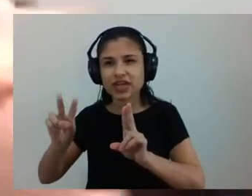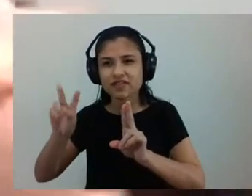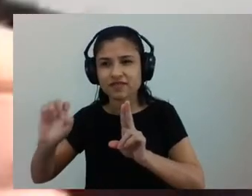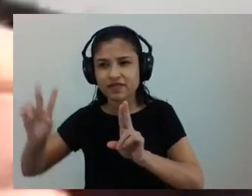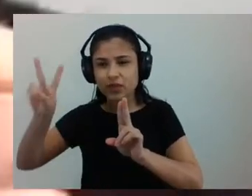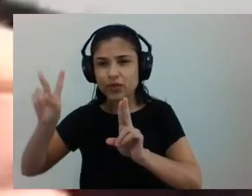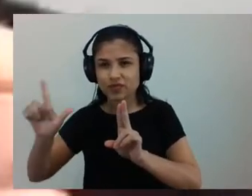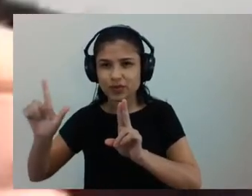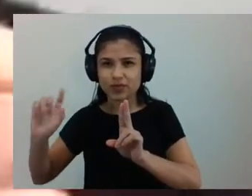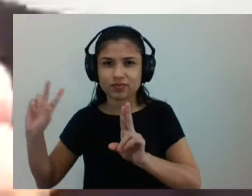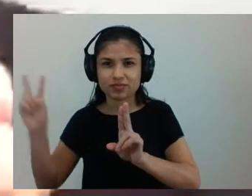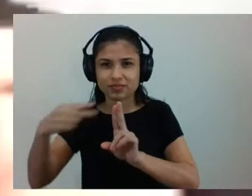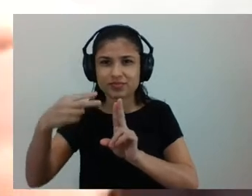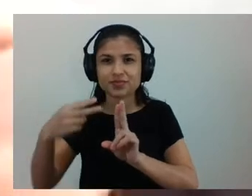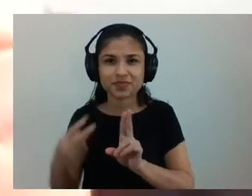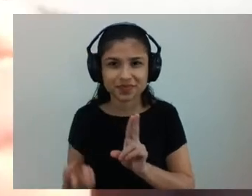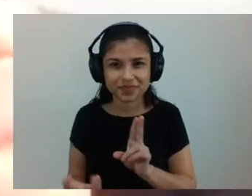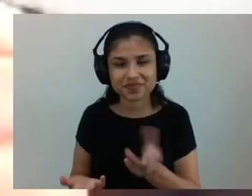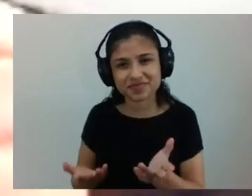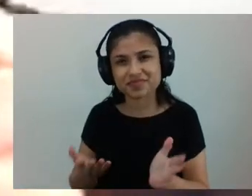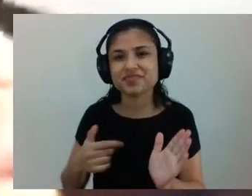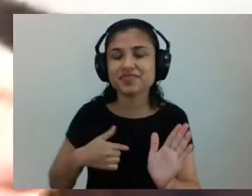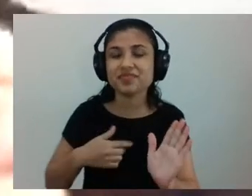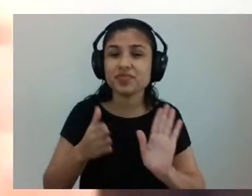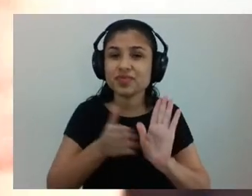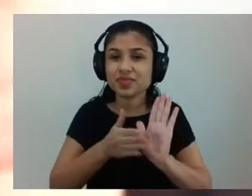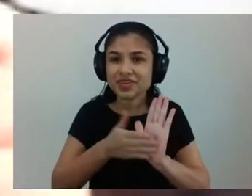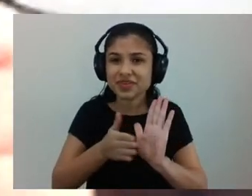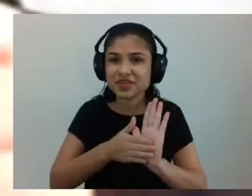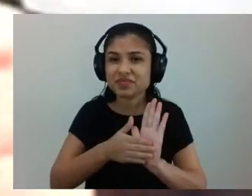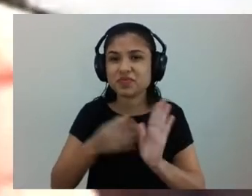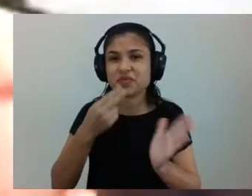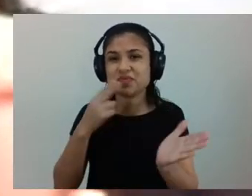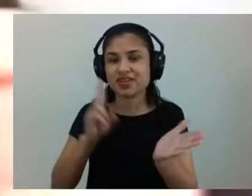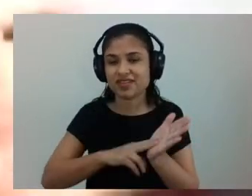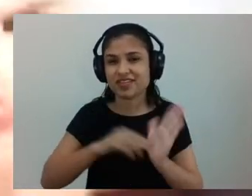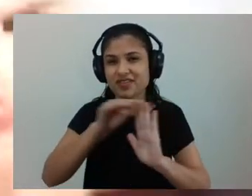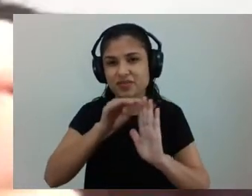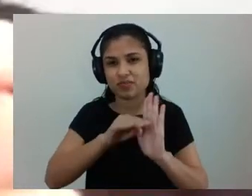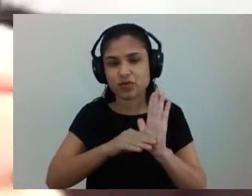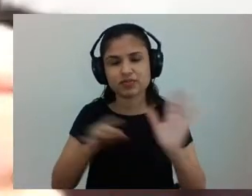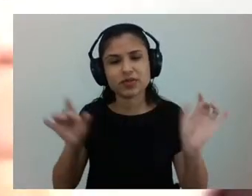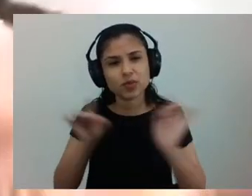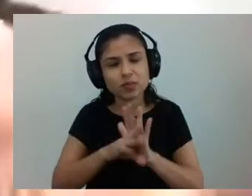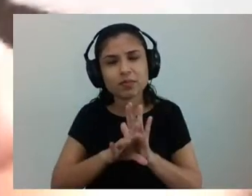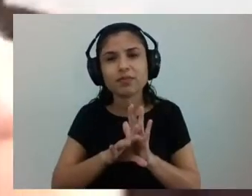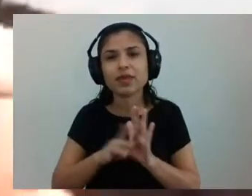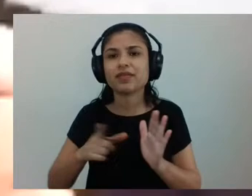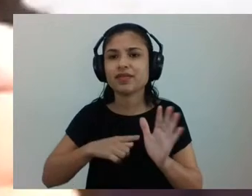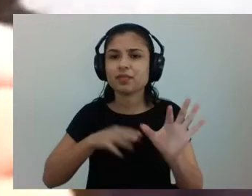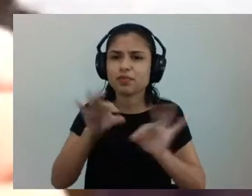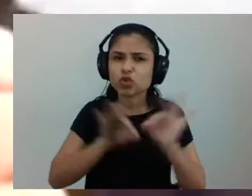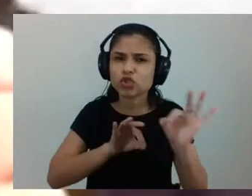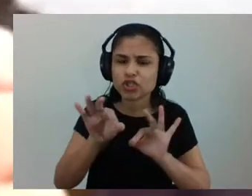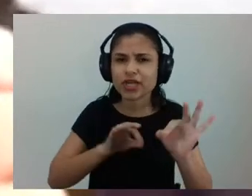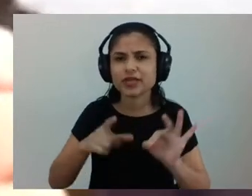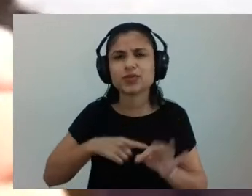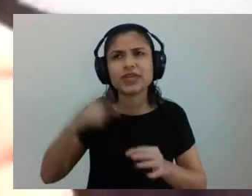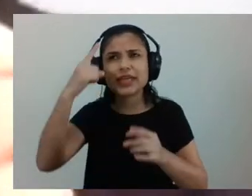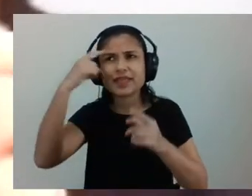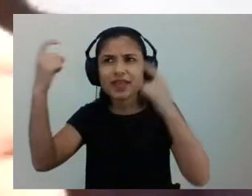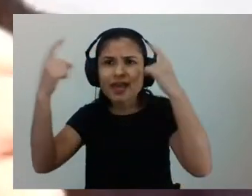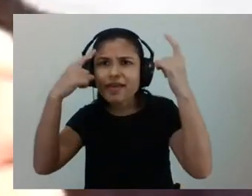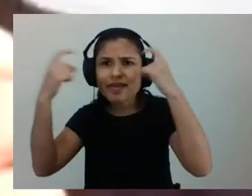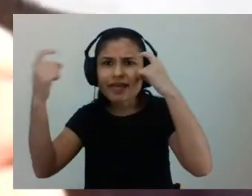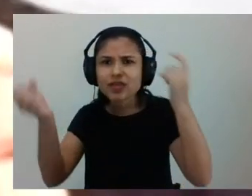enorme poder propor uma carta-programa completa, com projetos, com ideias novas,